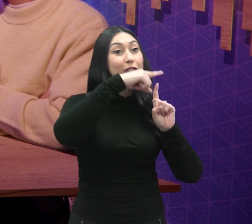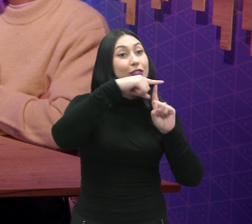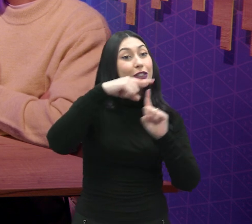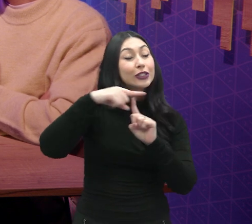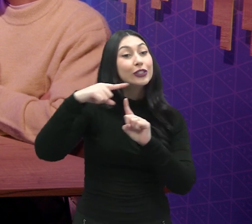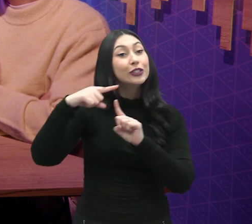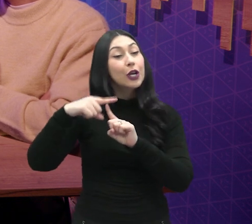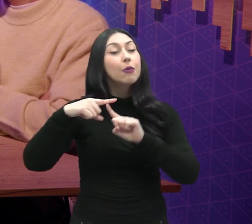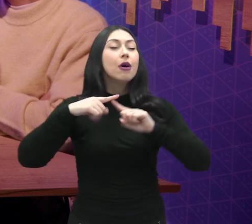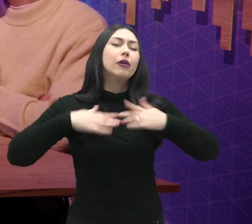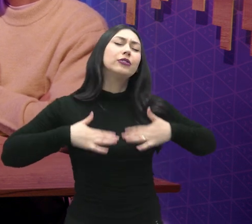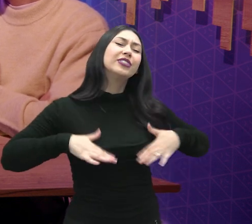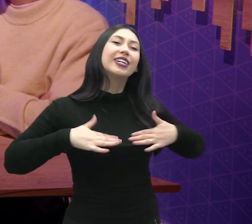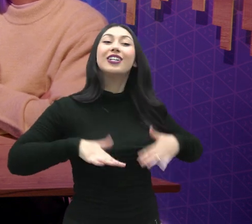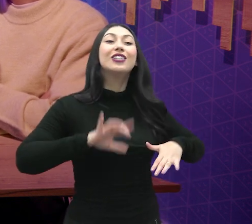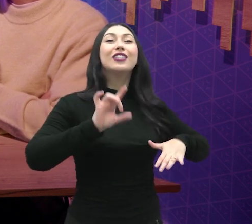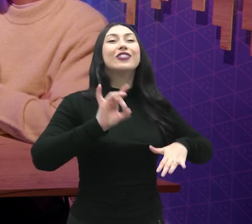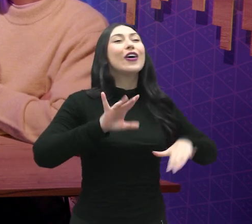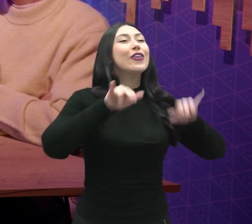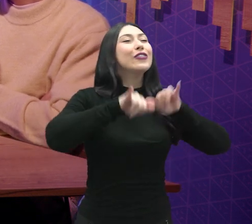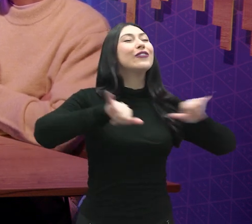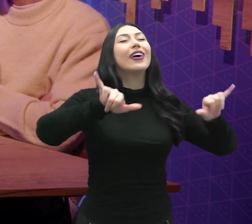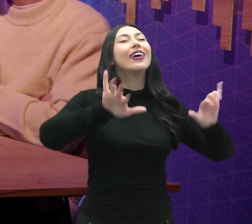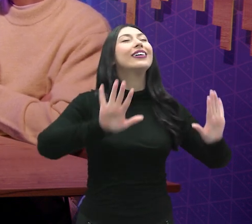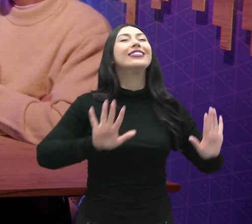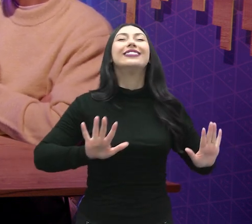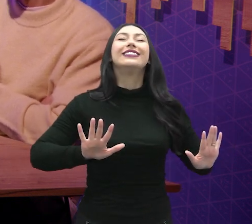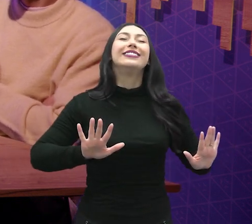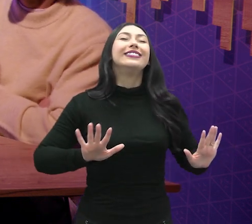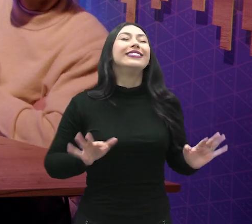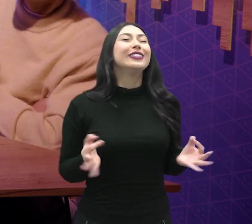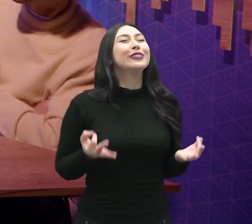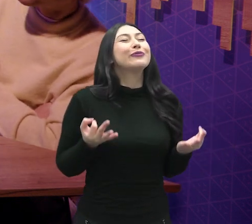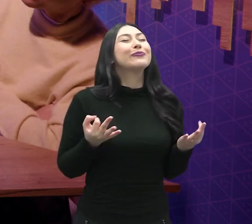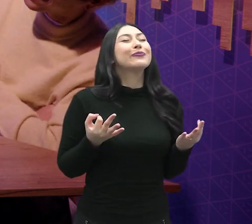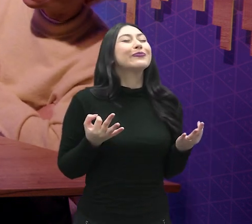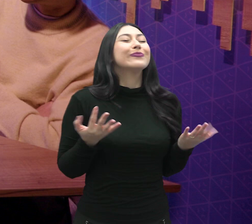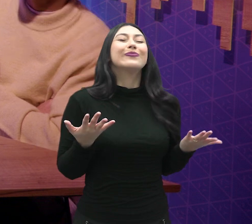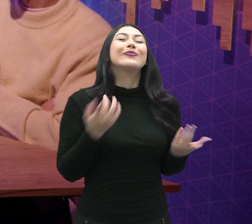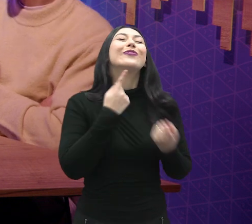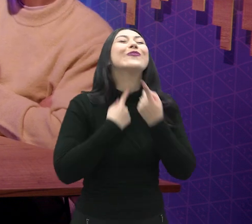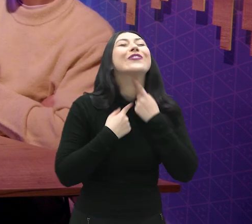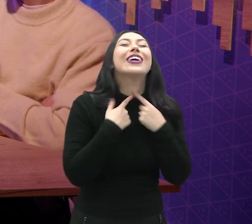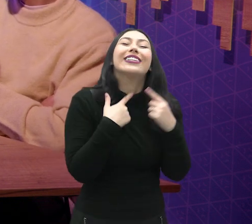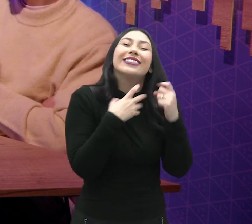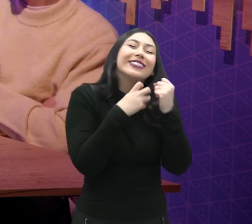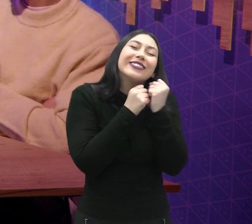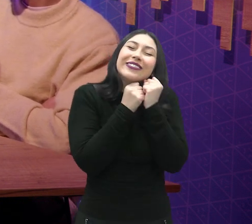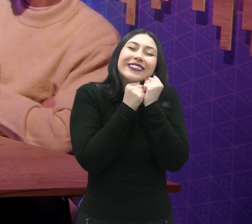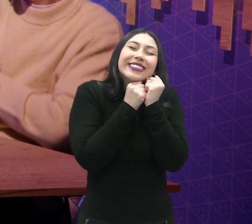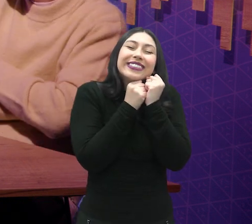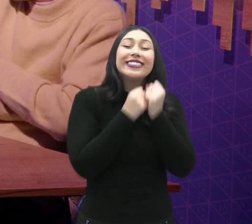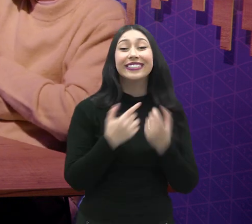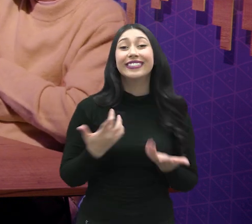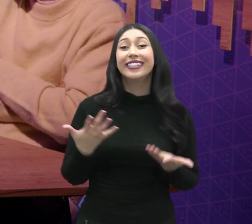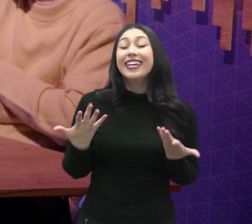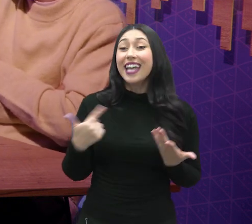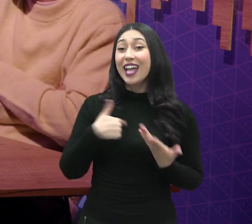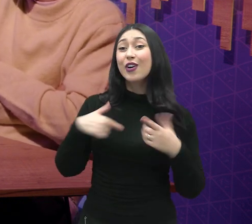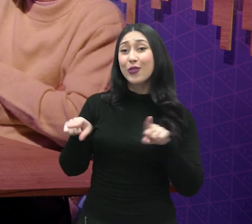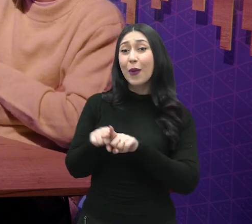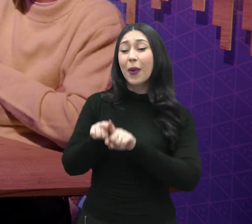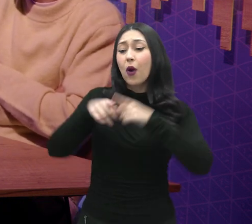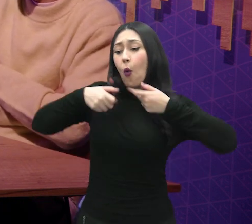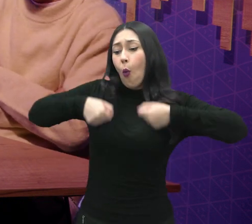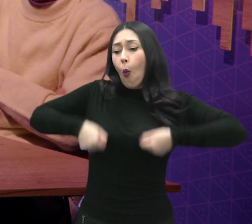de descanso. Um assunto... só de falar tipos de descanso eu já me sinto... Vontade de... vontade de descansar, né? Vim até aqui,